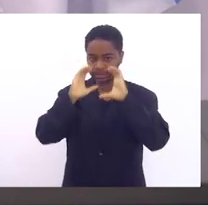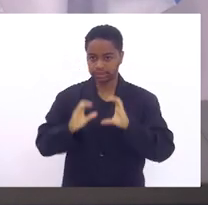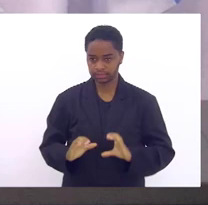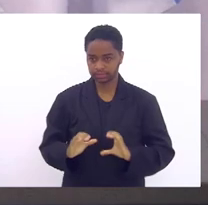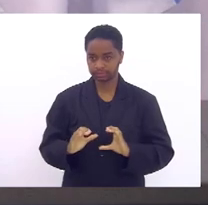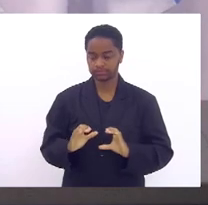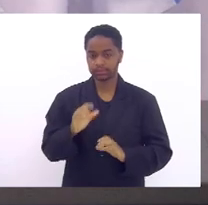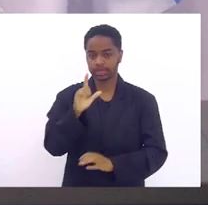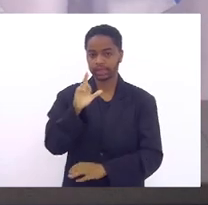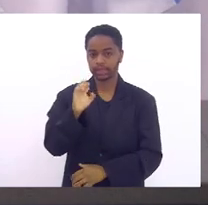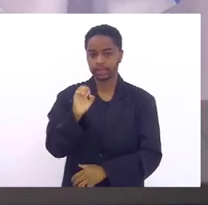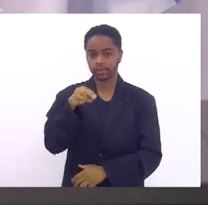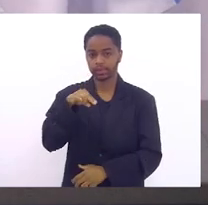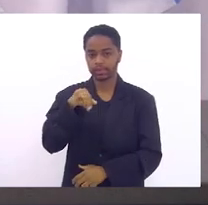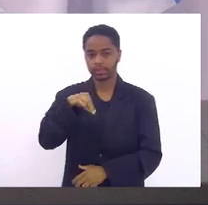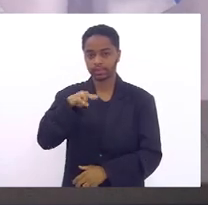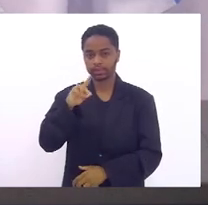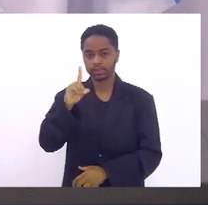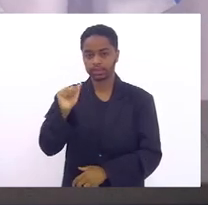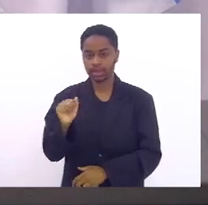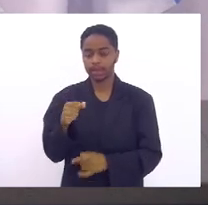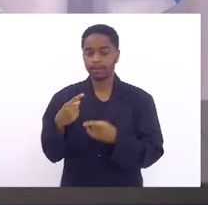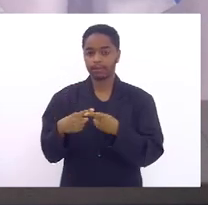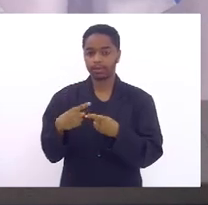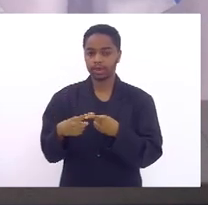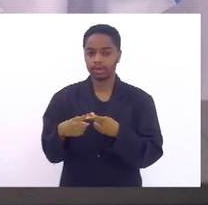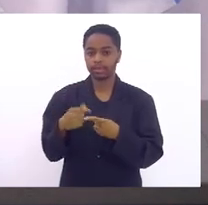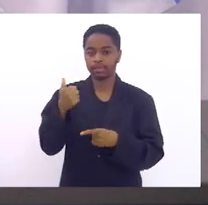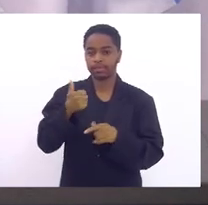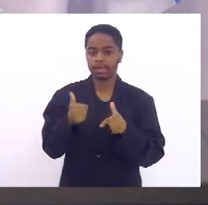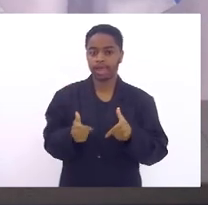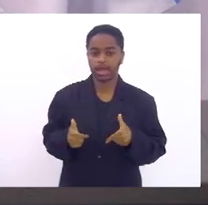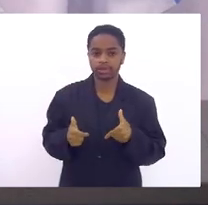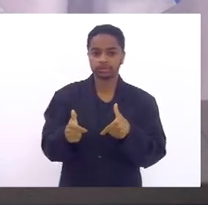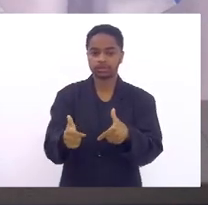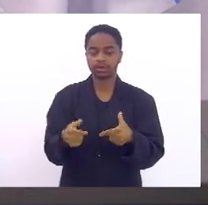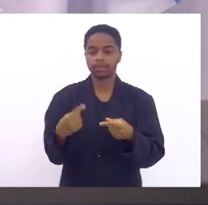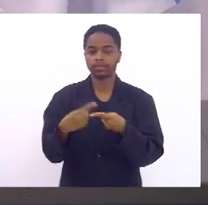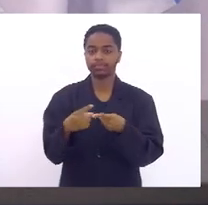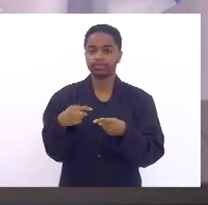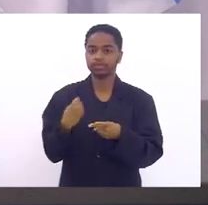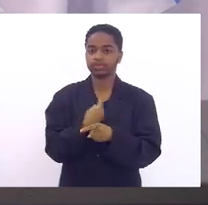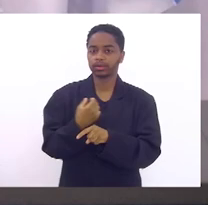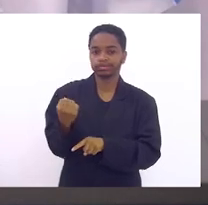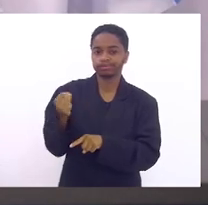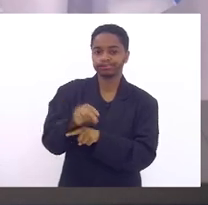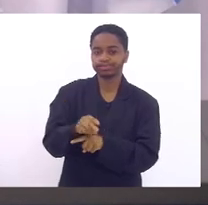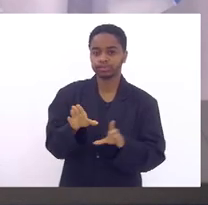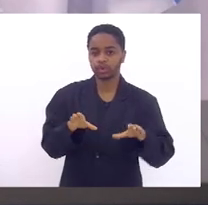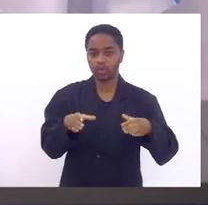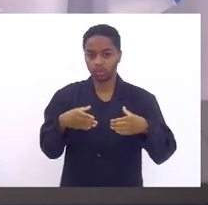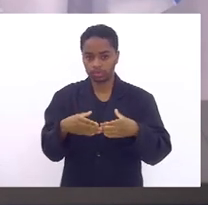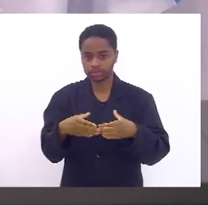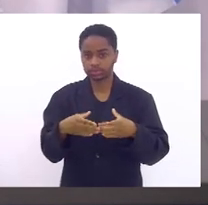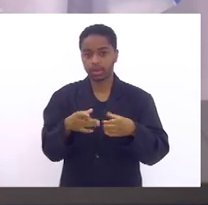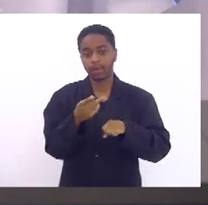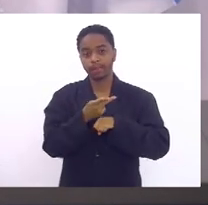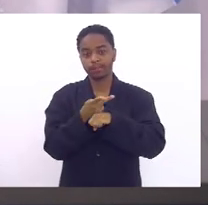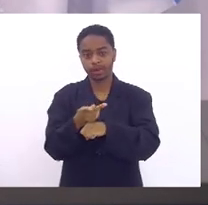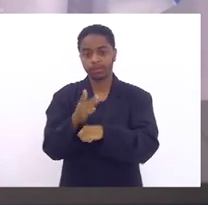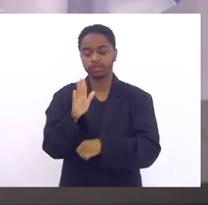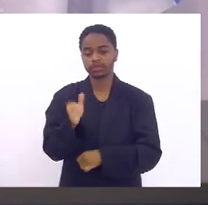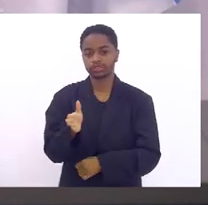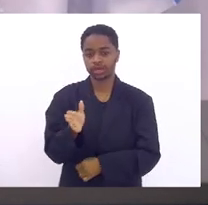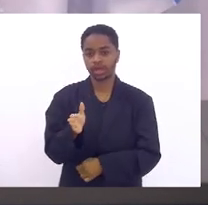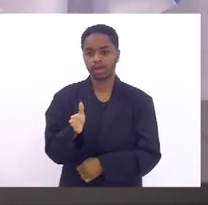Dal que é que foi uma das primeiras ações porque quando a gente assume a comissão essa essa premiação já tinha sido